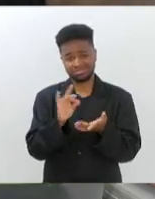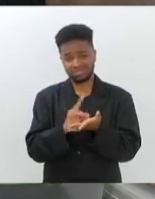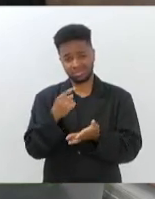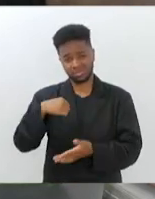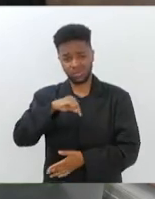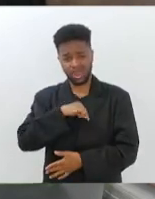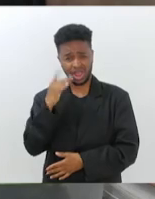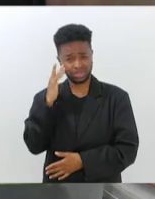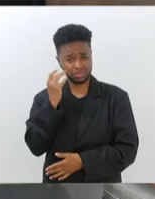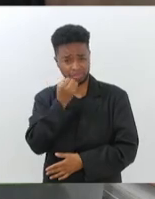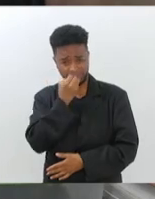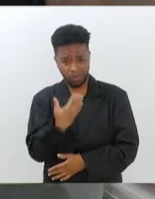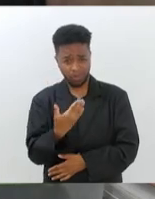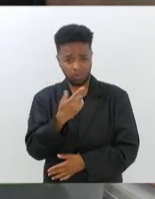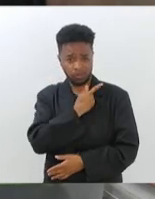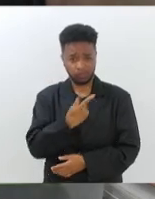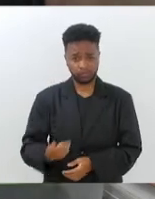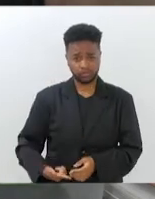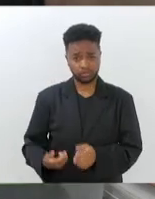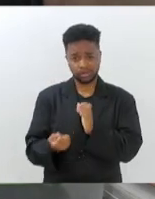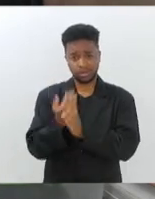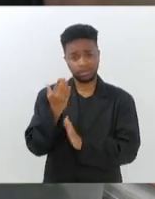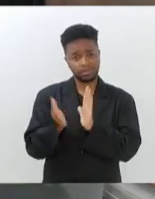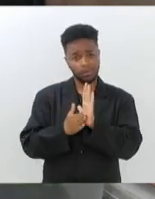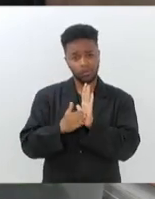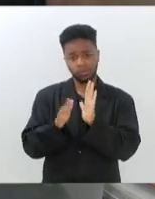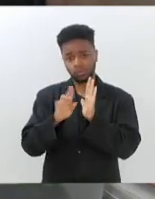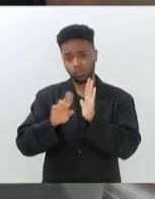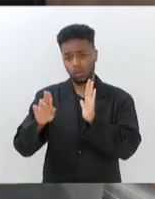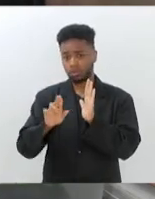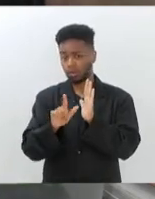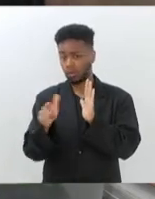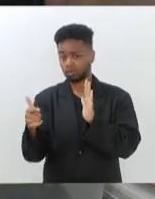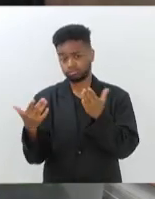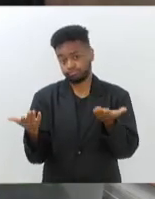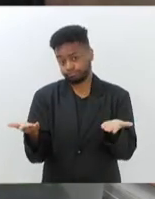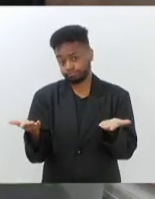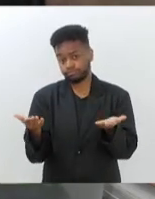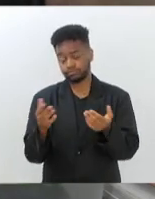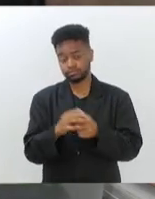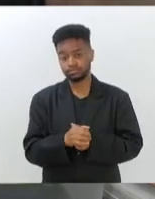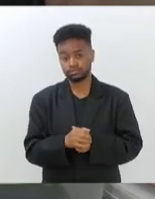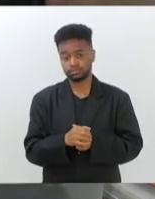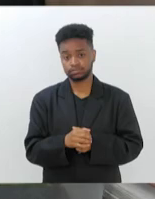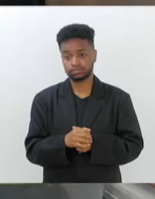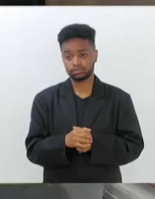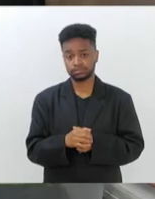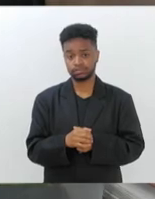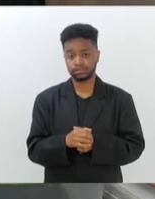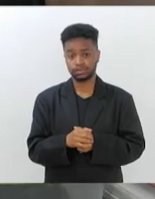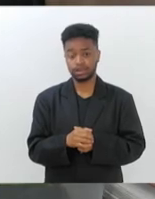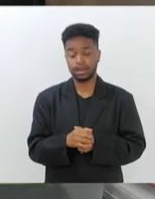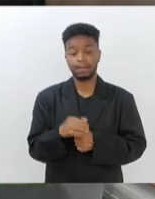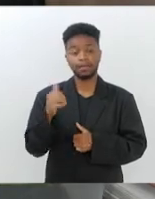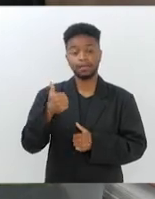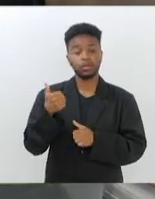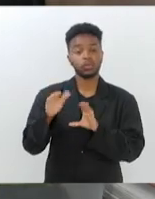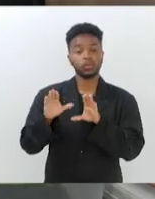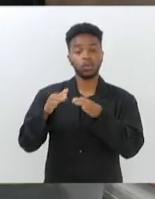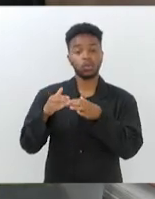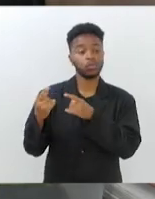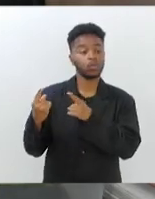bem que o governador propusesse um nome bom o o primeiro grupo que ia se opor a isso são os